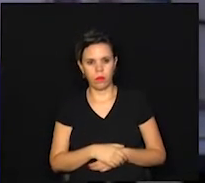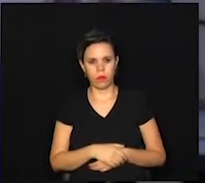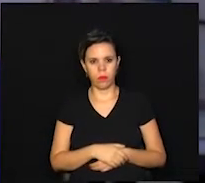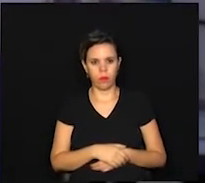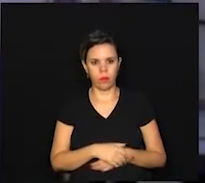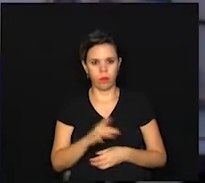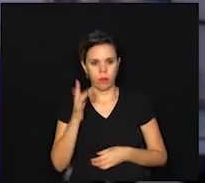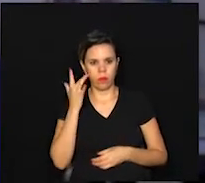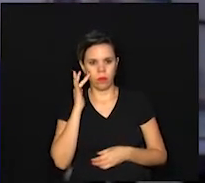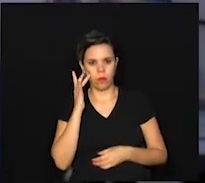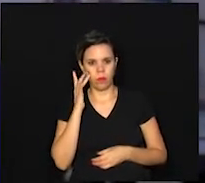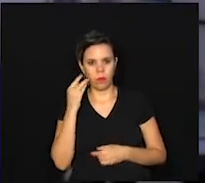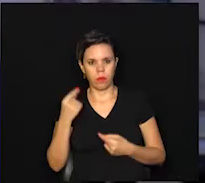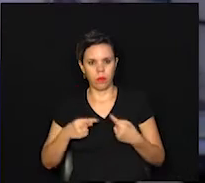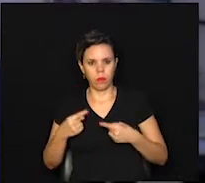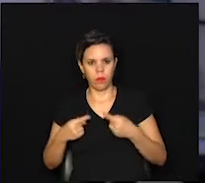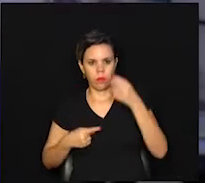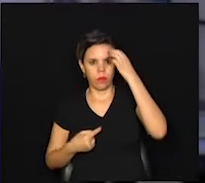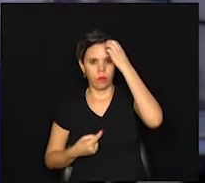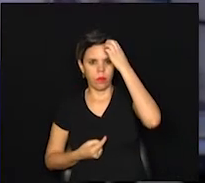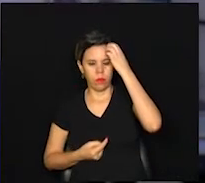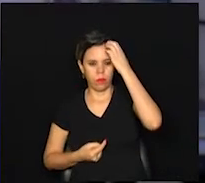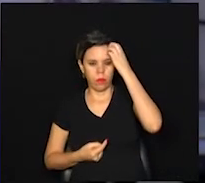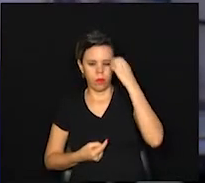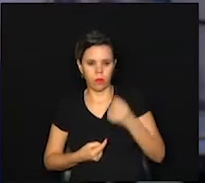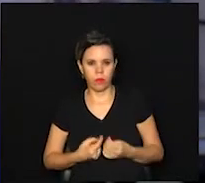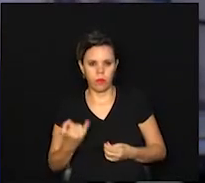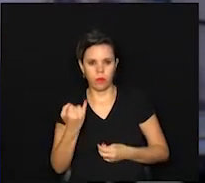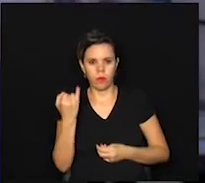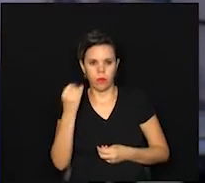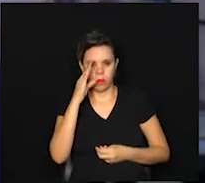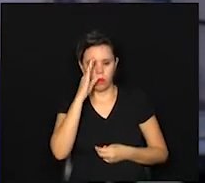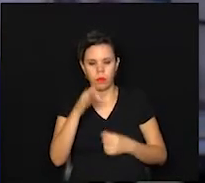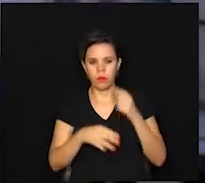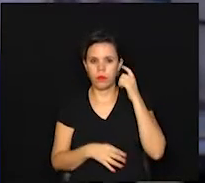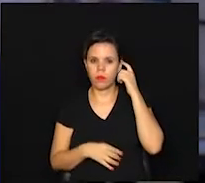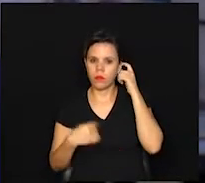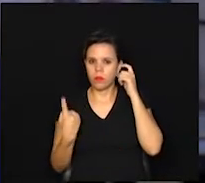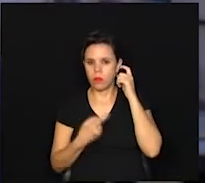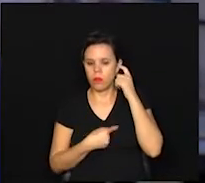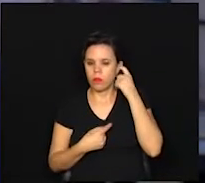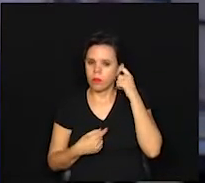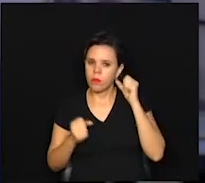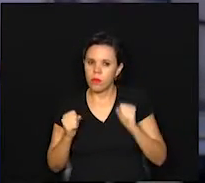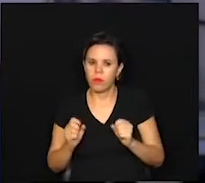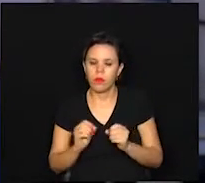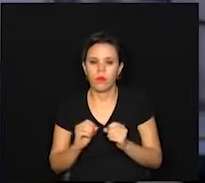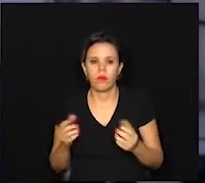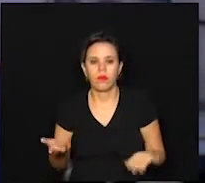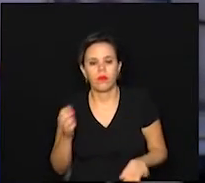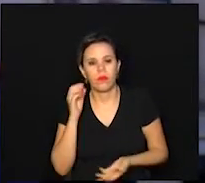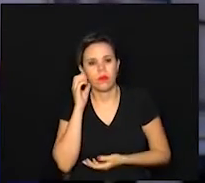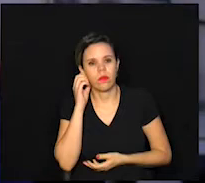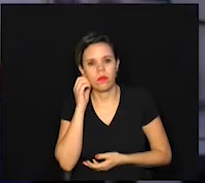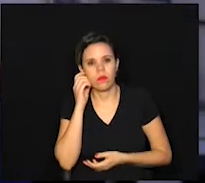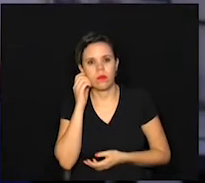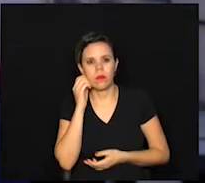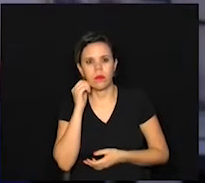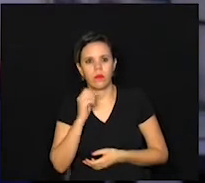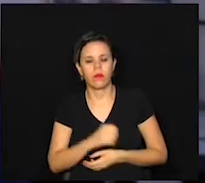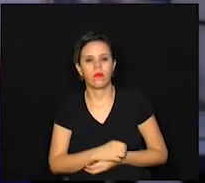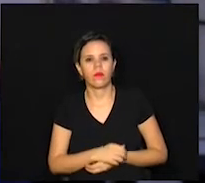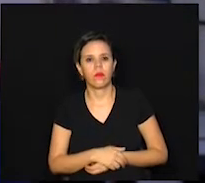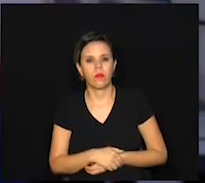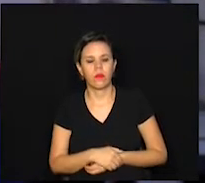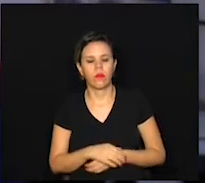Eu acho que esse é um debate dado, sabe? Fundamental para que a gente possa fazer. Gente, olha aqui, ó.